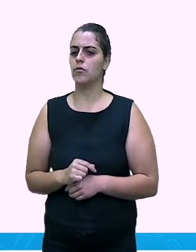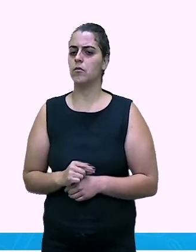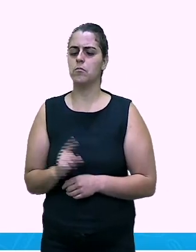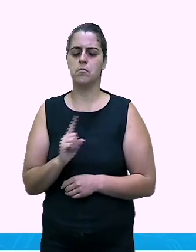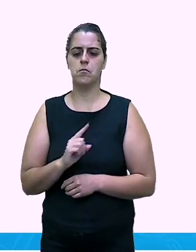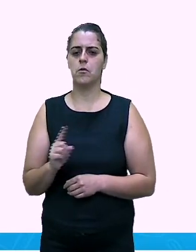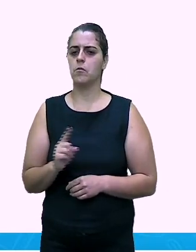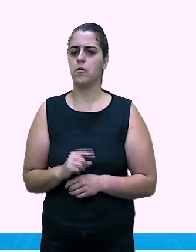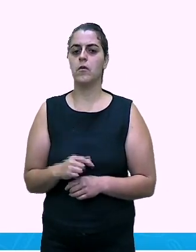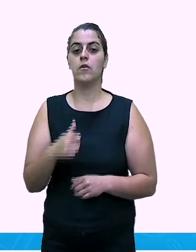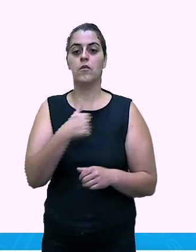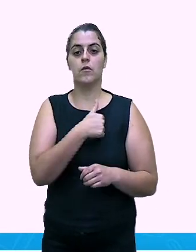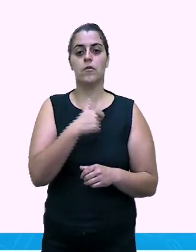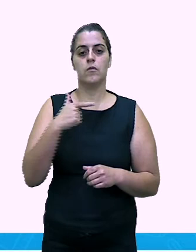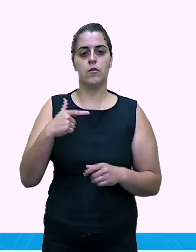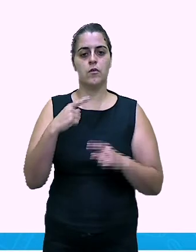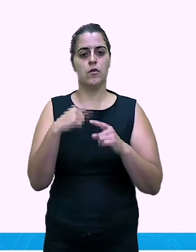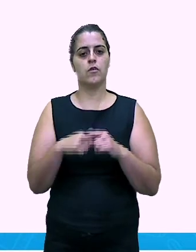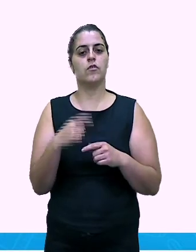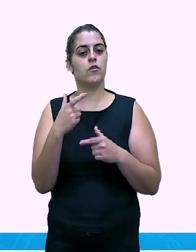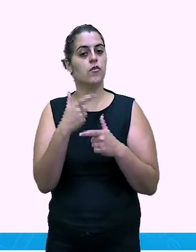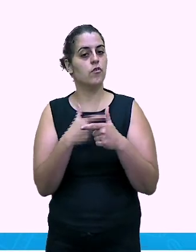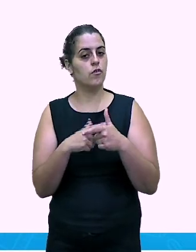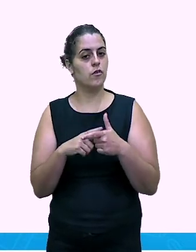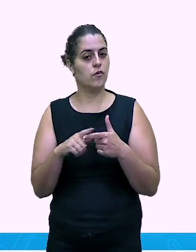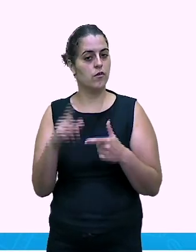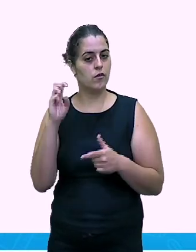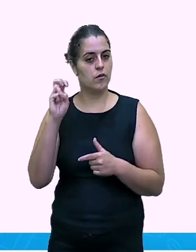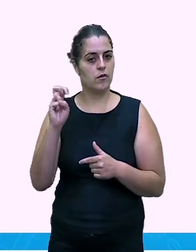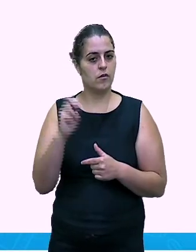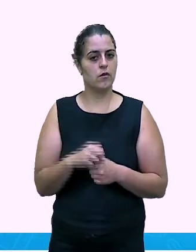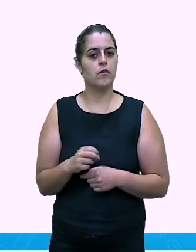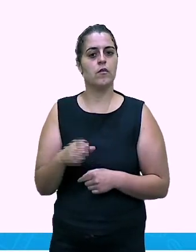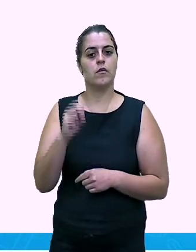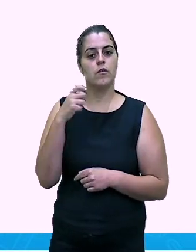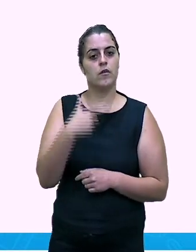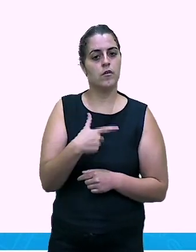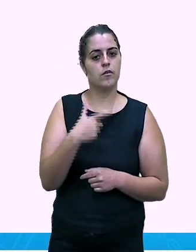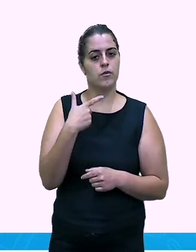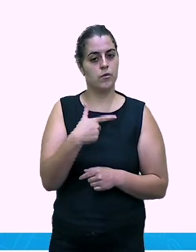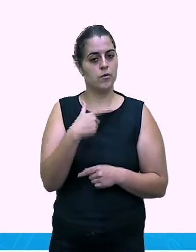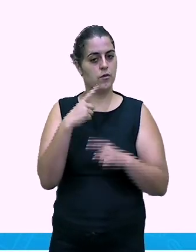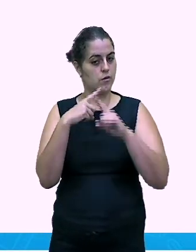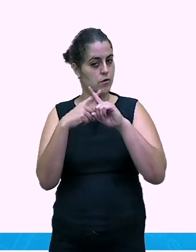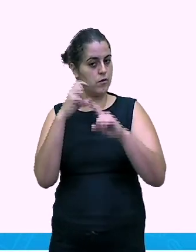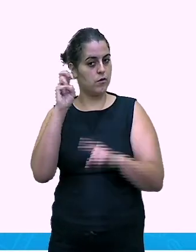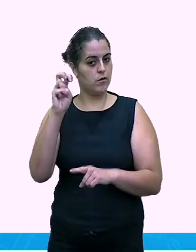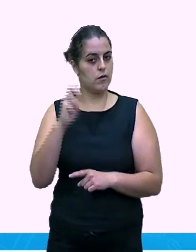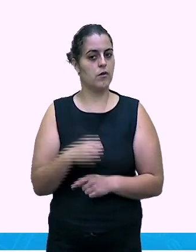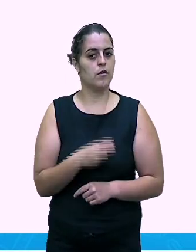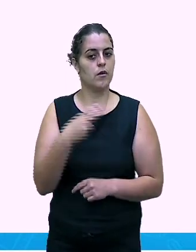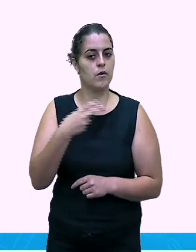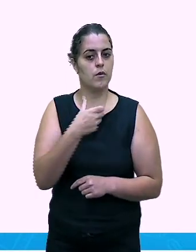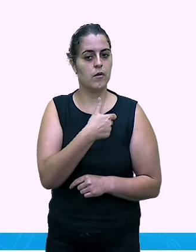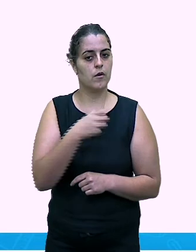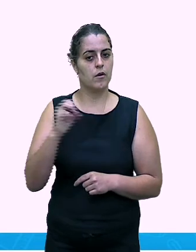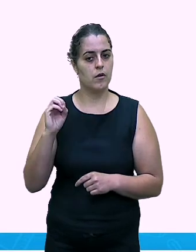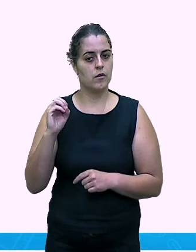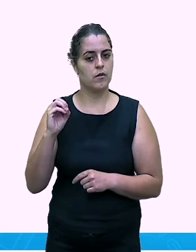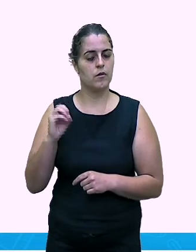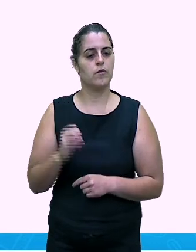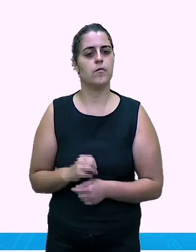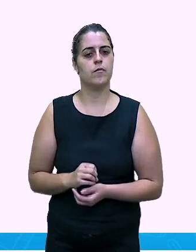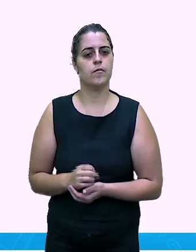Então, 12 dividido por 5 aqui seria 2, porque 2 vezes 5,